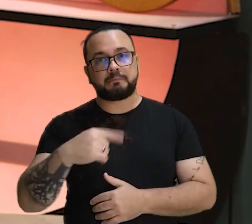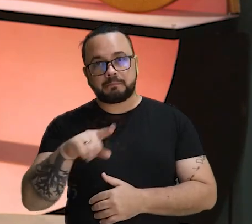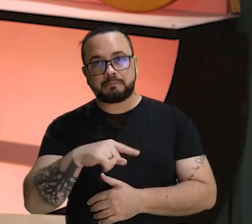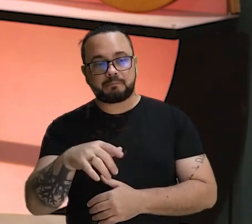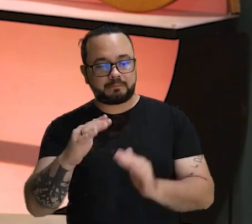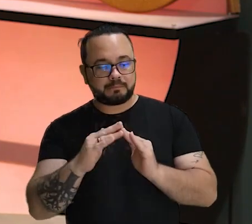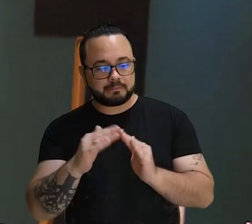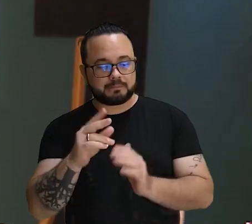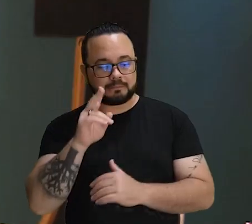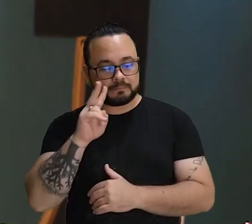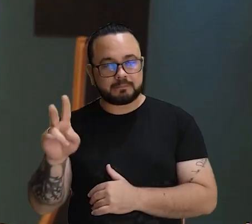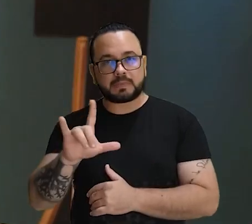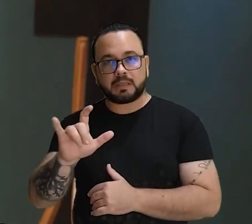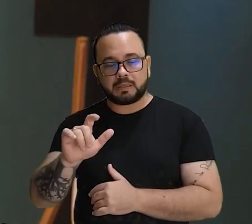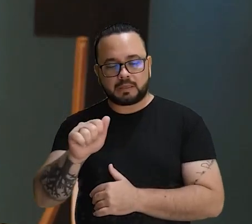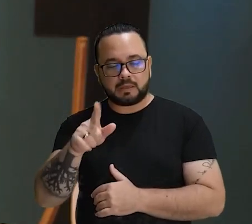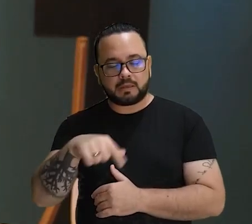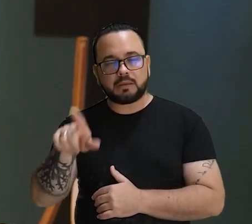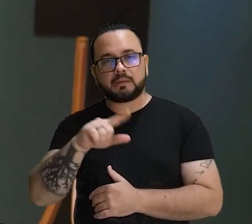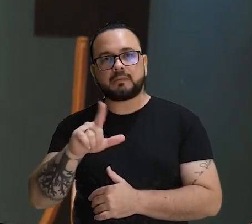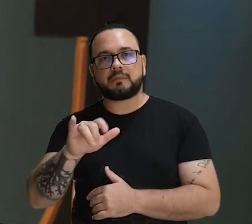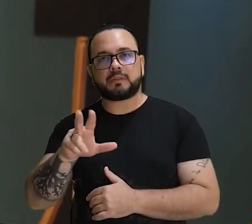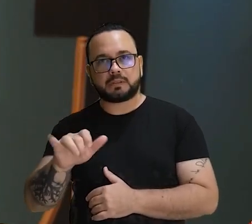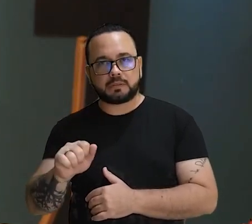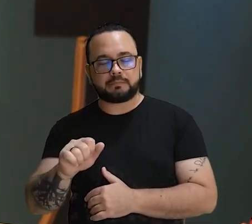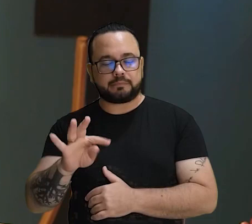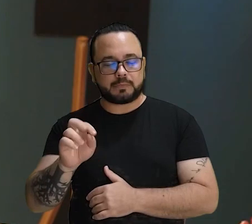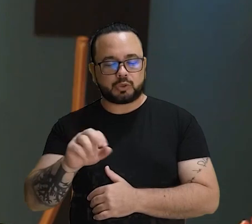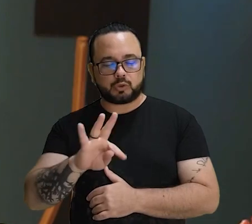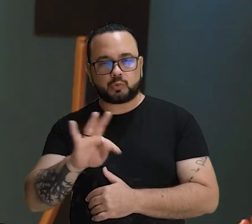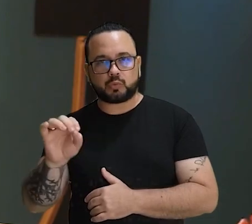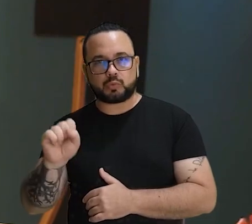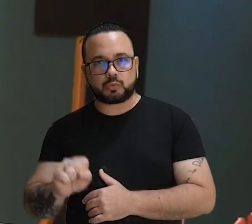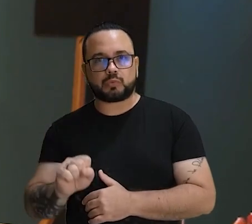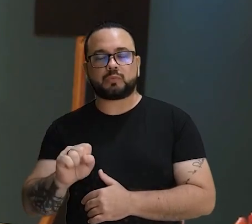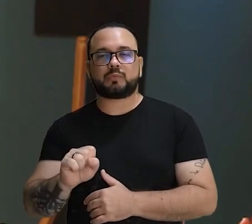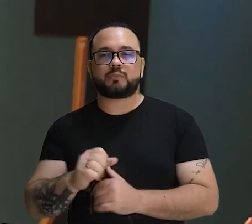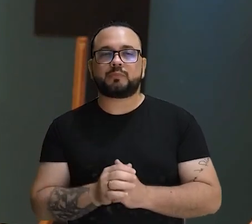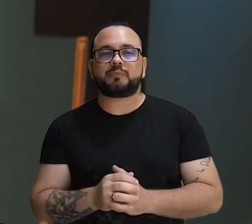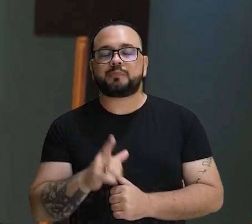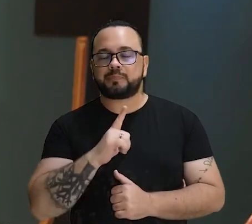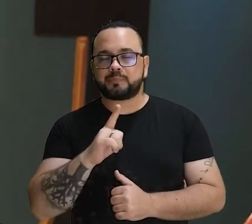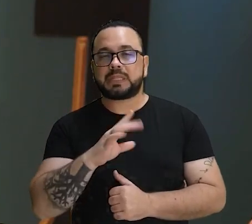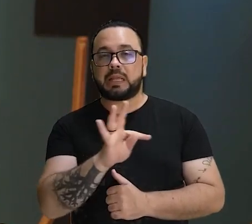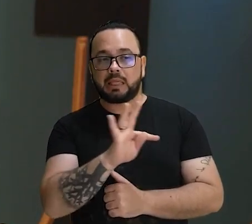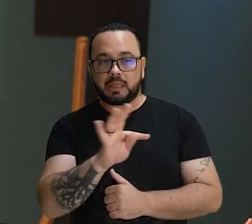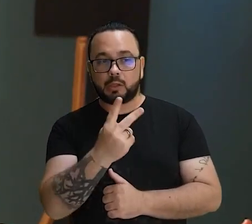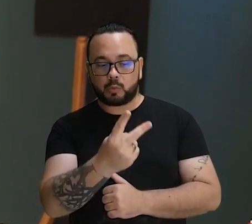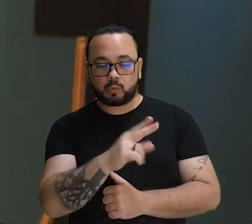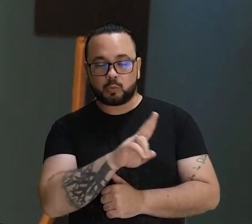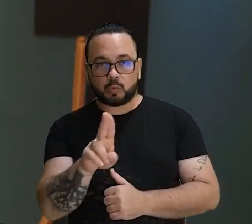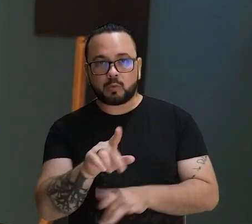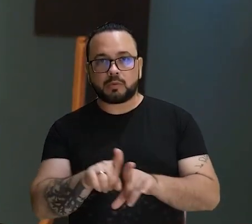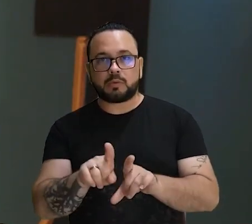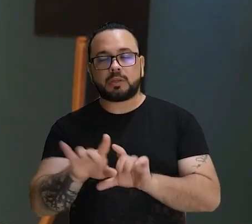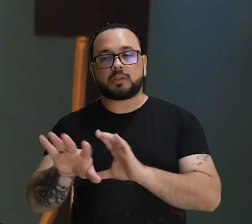que está em casa, @ liviamatos.arte, no Instagram, Matos com dois T's, dois tesões. E o